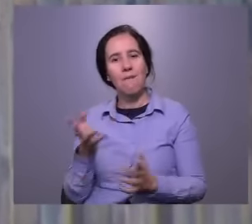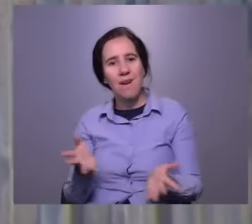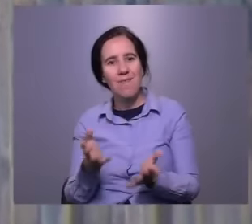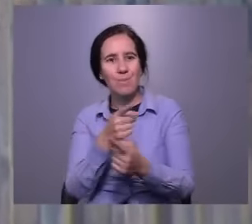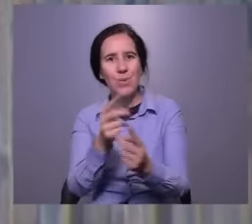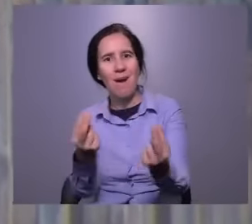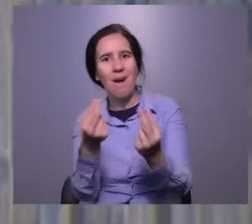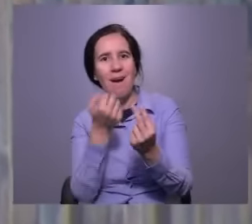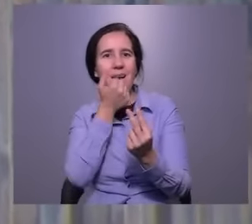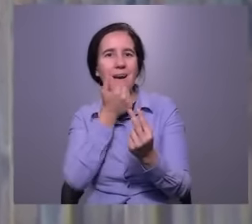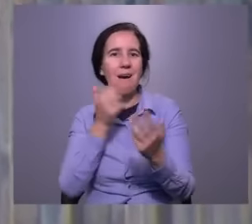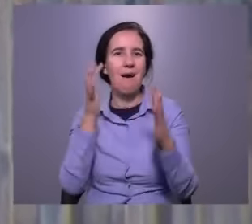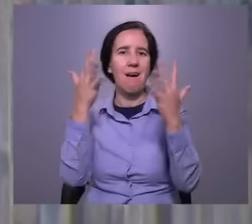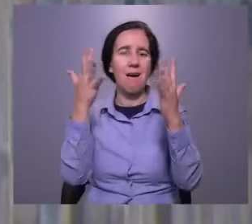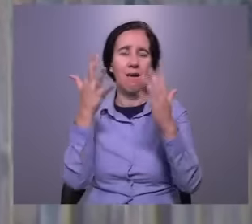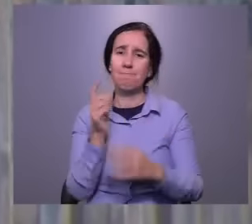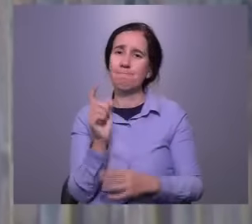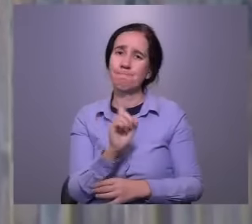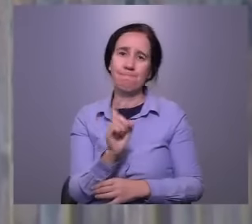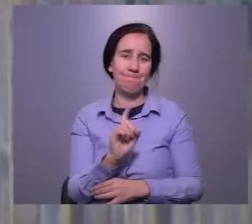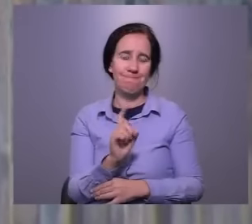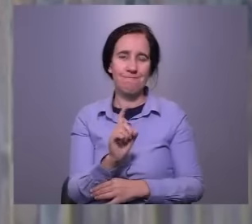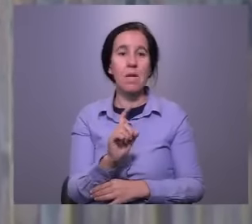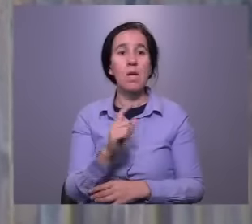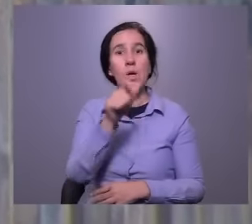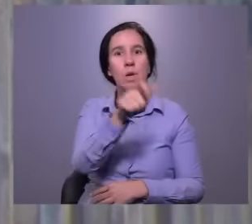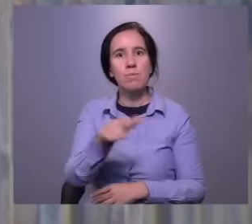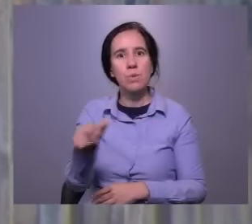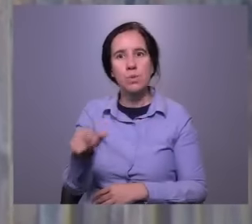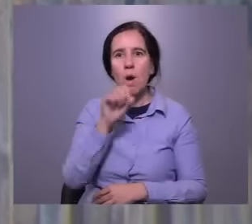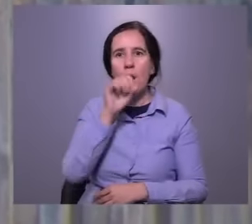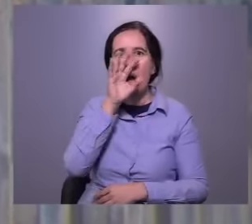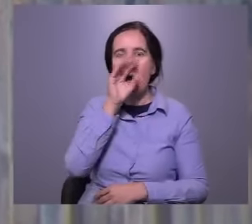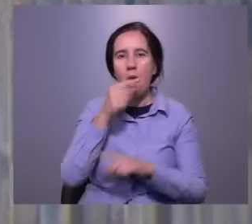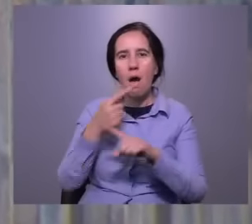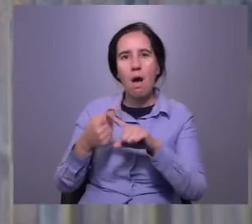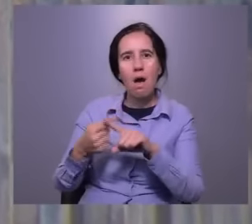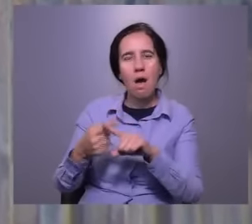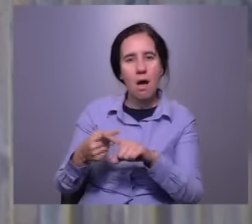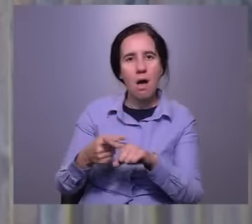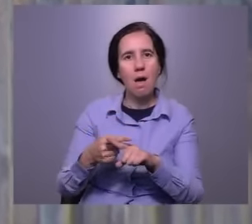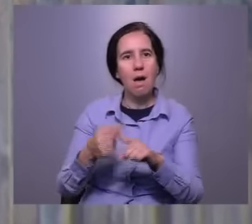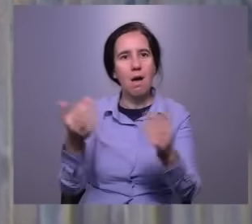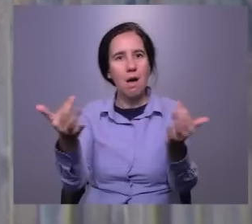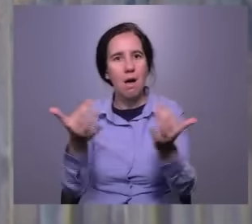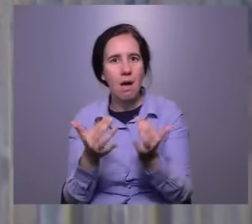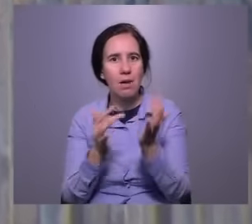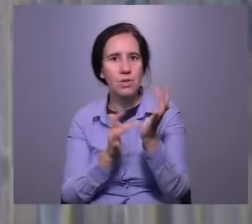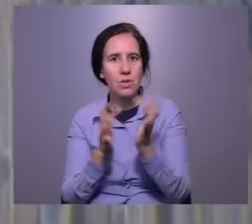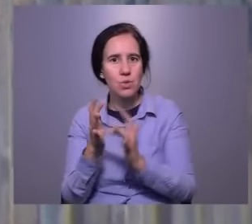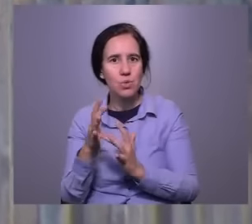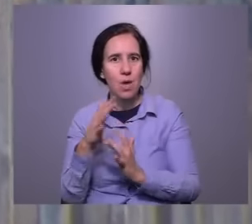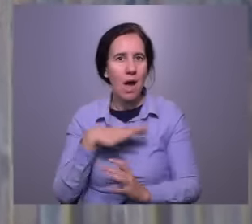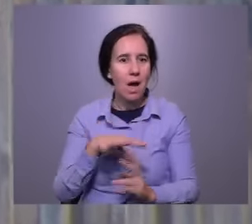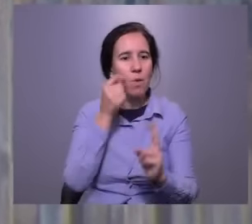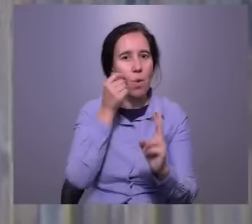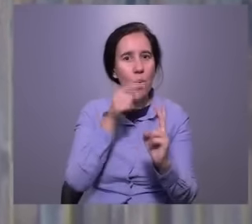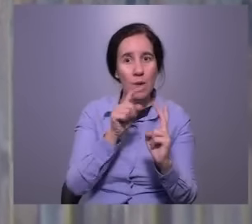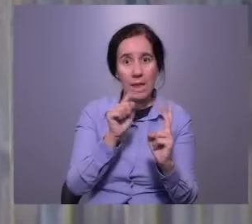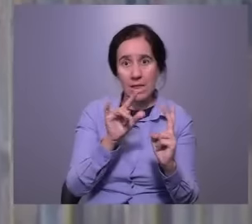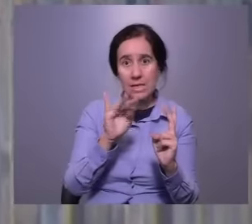de Jesus, tal como o gesto extraordinário do profeta Eliseu, não nasceram da necessidade de